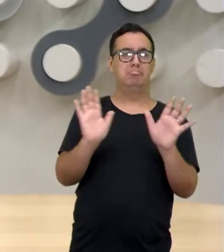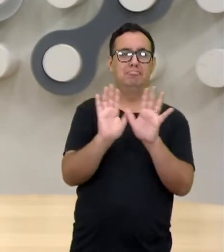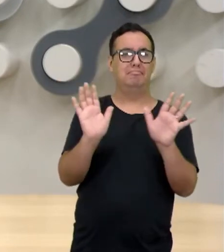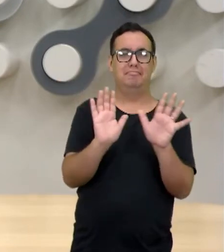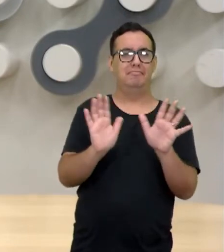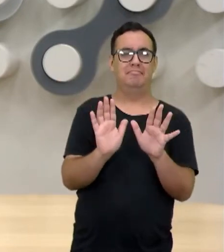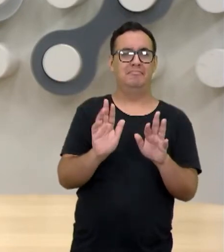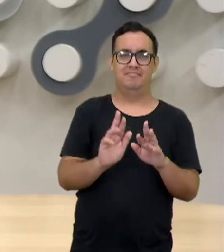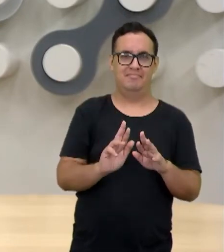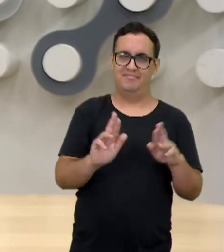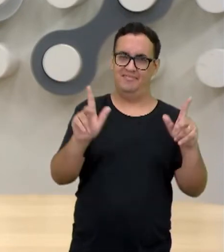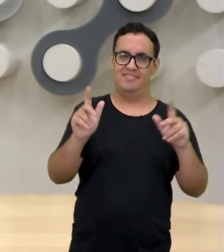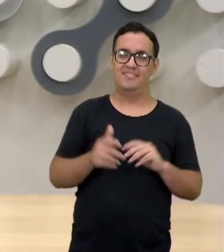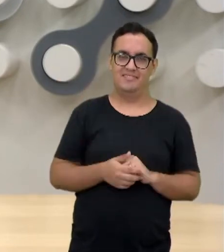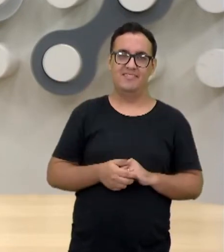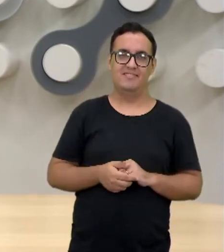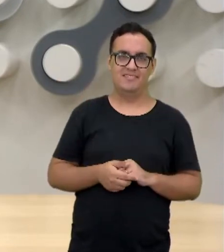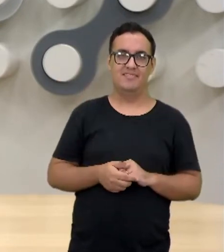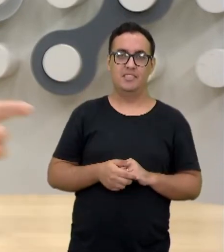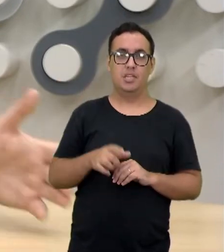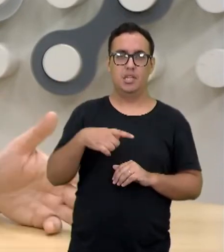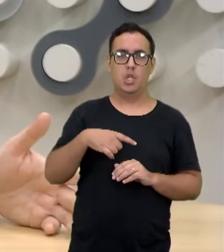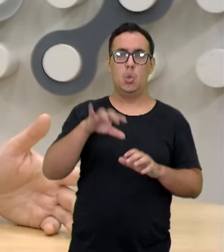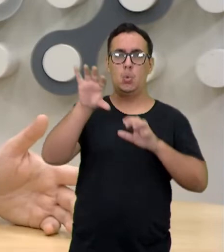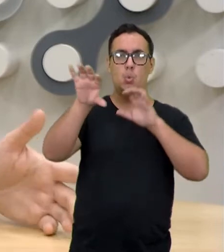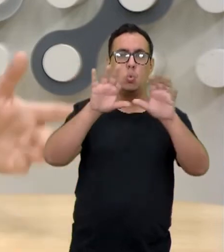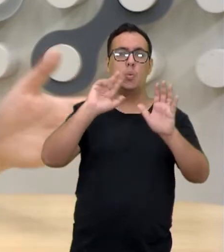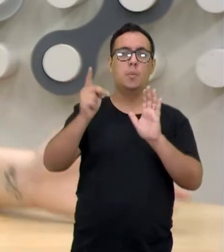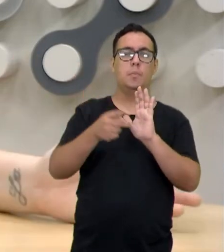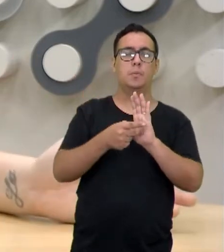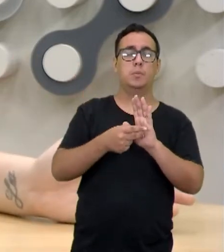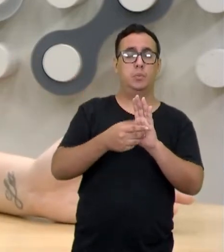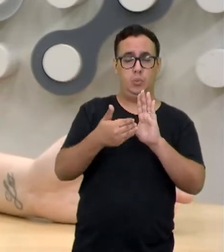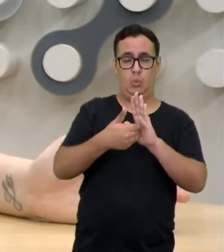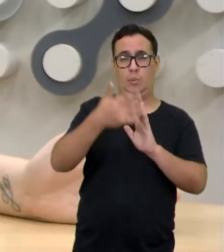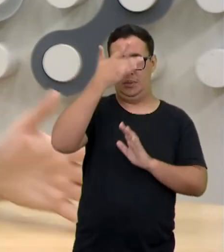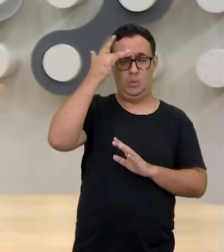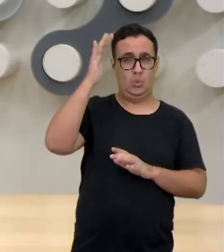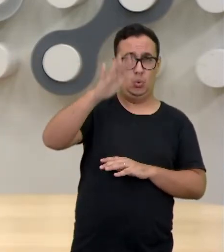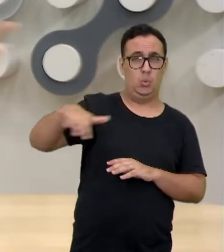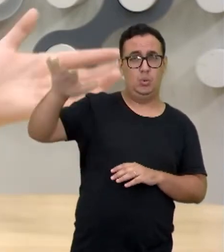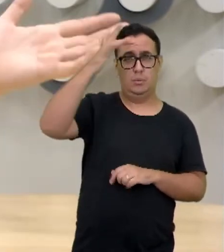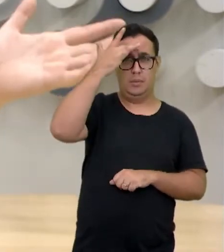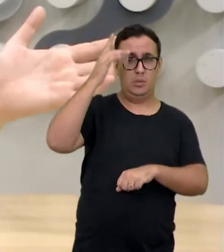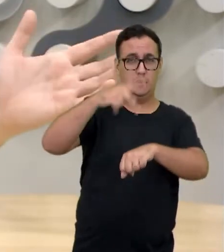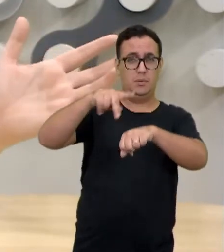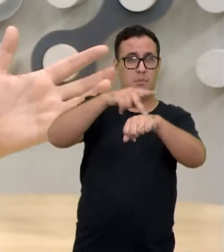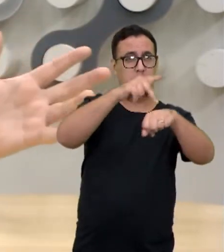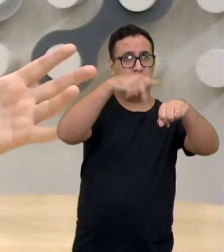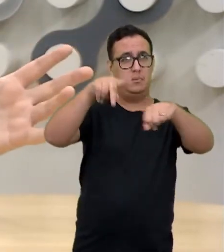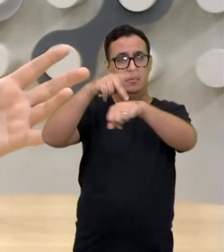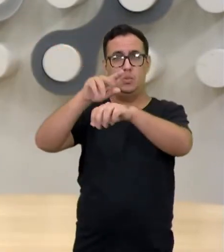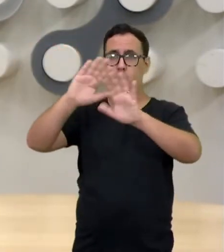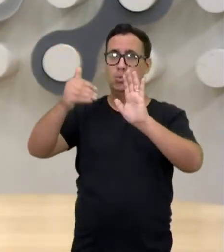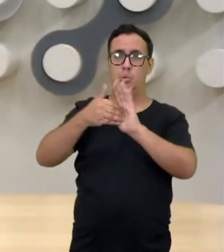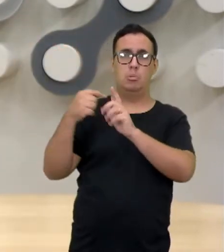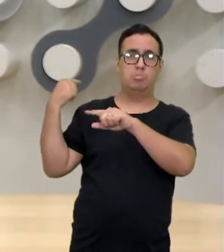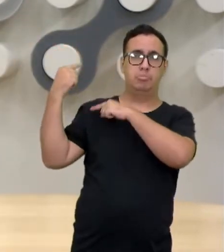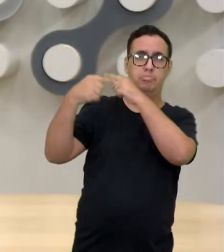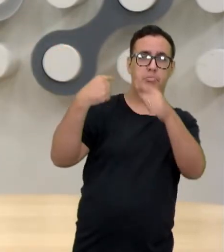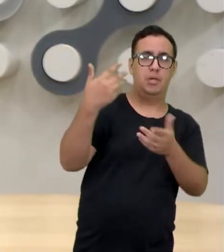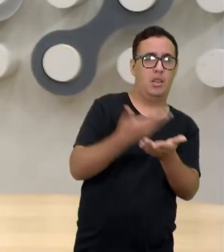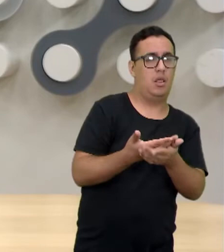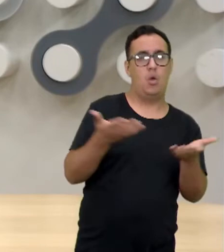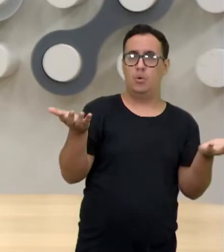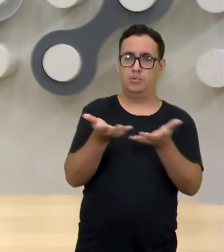matemática. Ela está presente em todos os povos, em todas as culturas, em todas as civilizações, em todos os períodos da história.